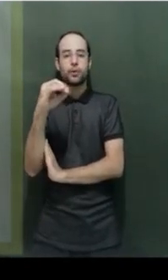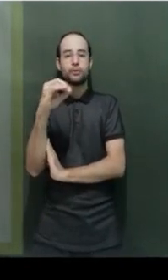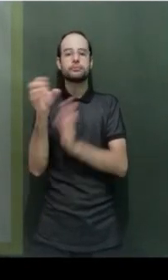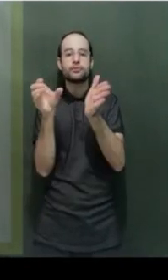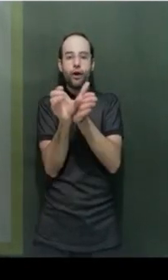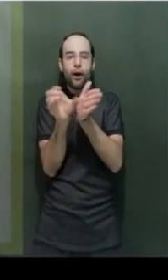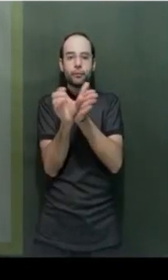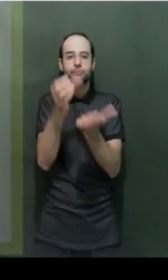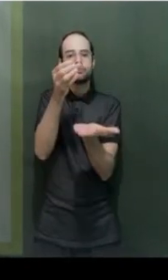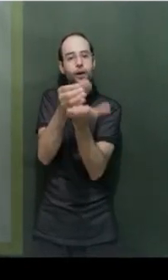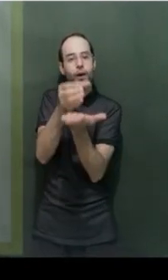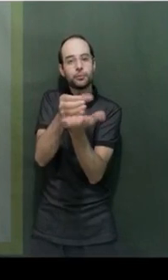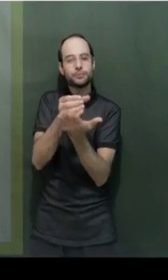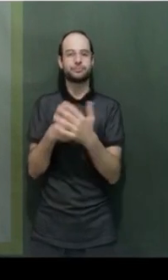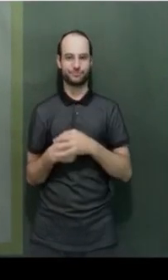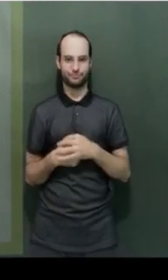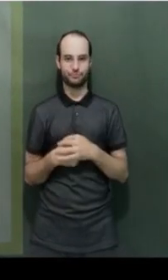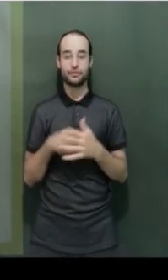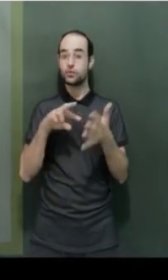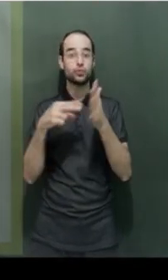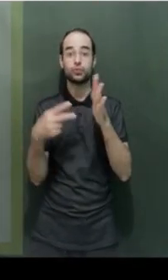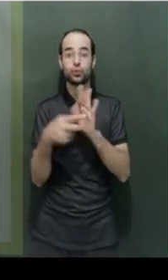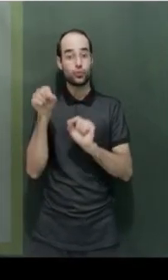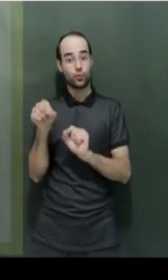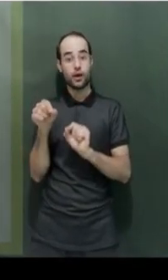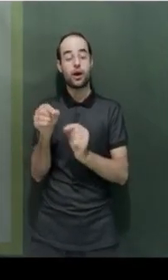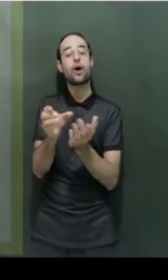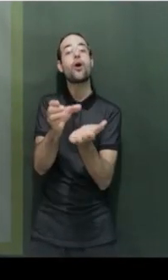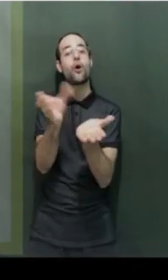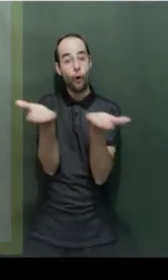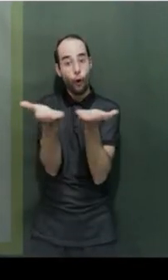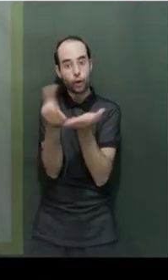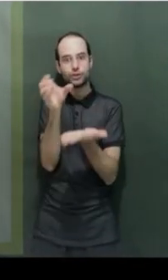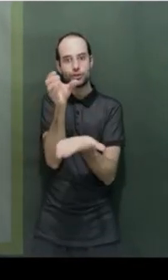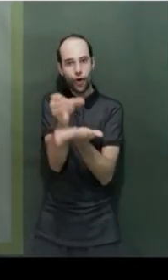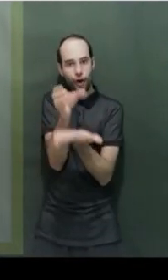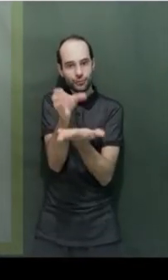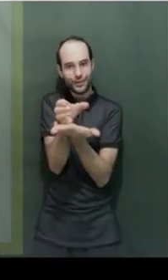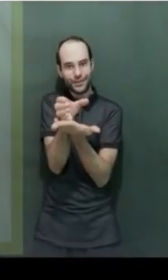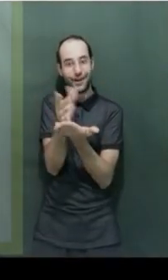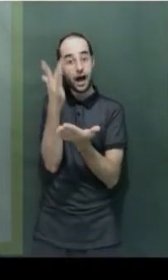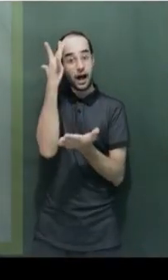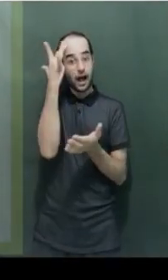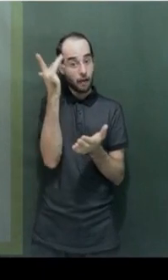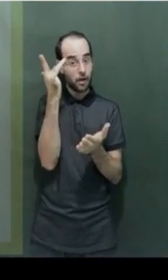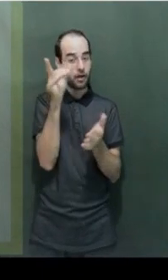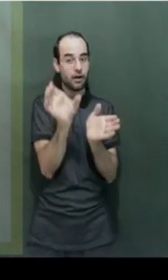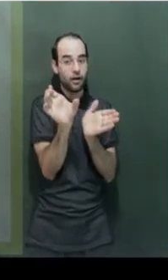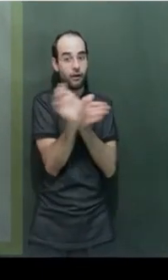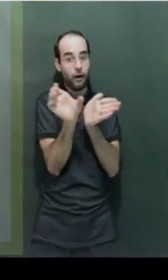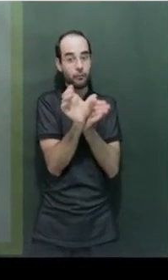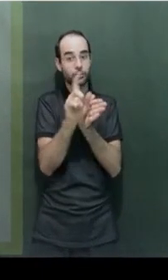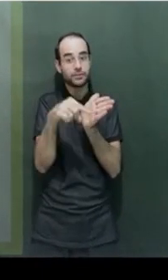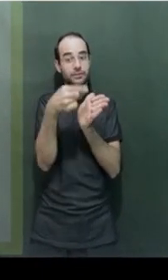um processo. Não quer dizer que eu vou estar com este copo aqui num dia, aqui no outro e cortado no outro. É todo um